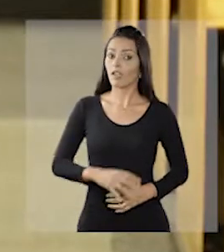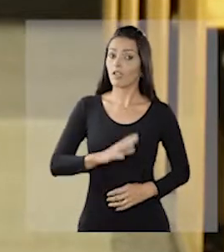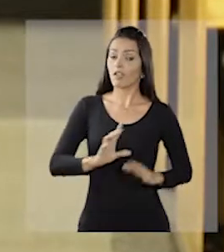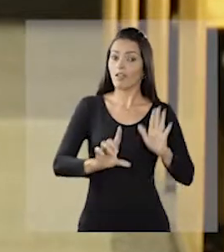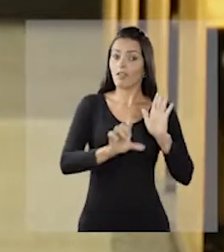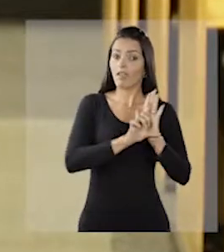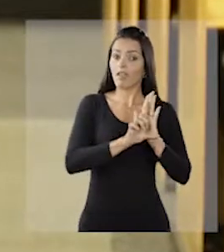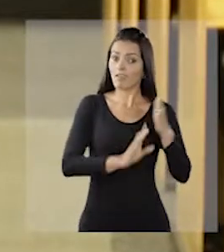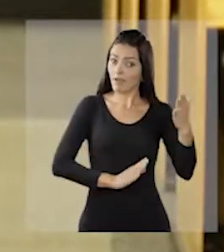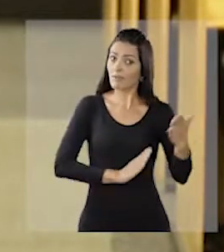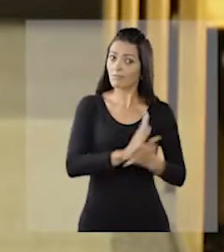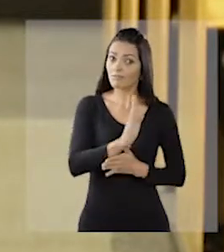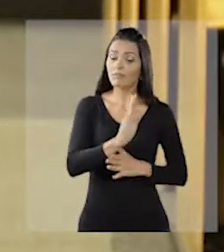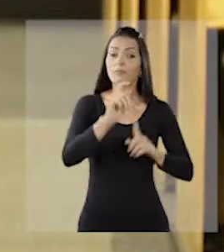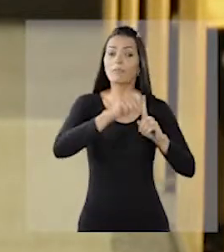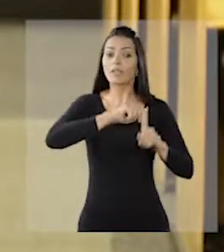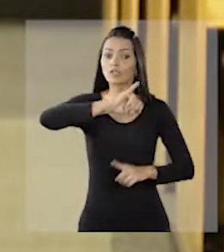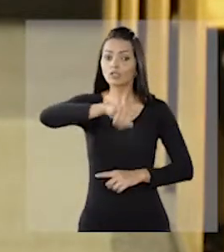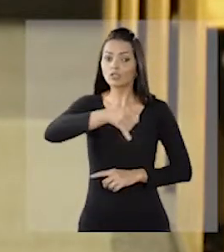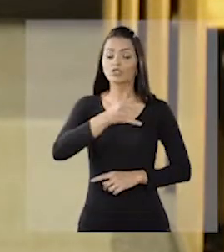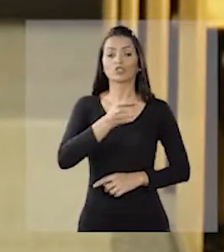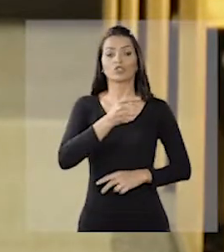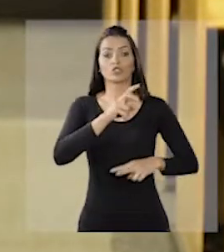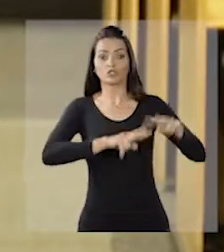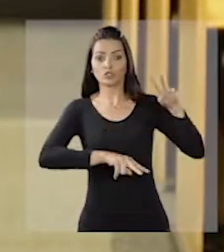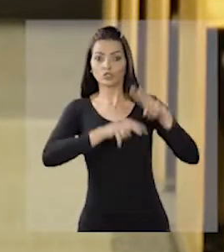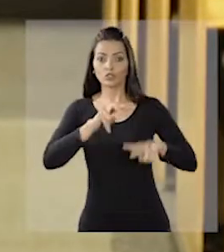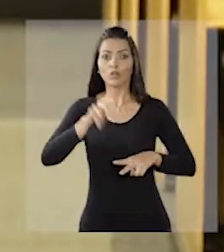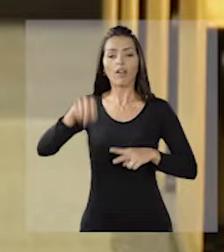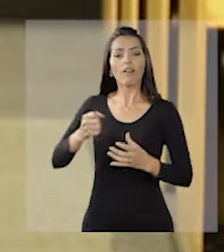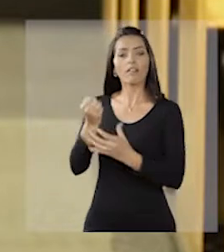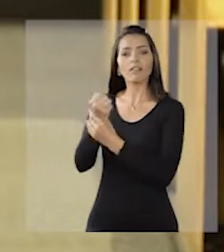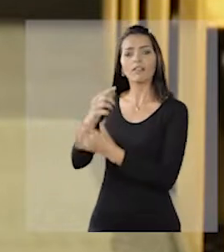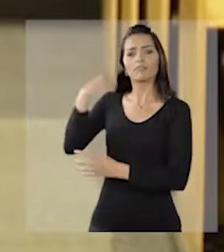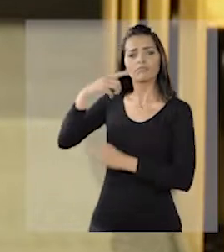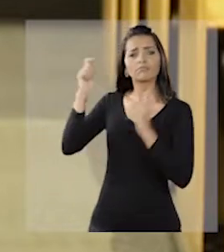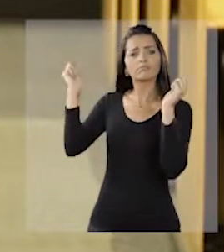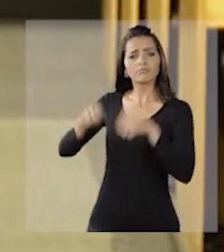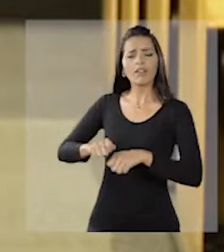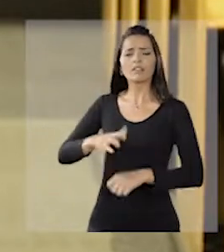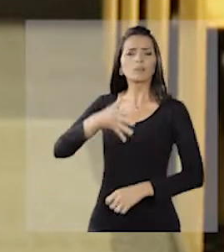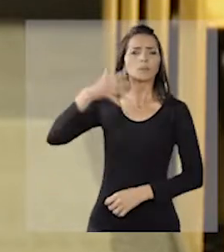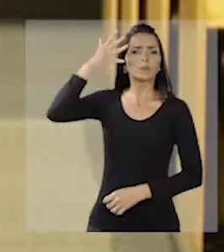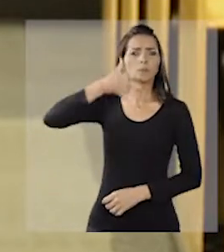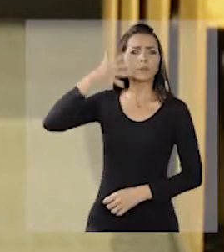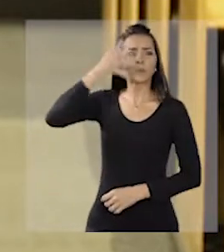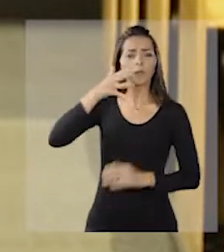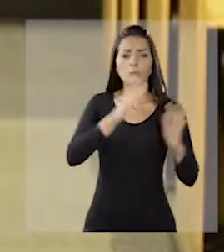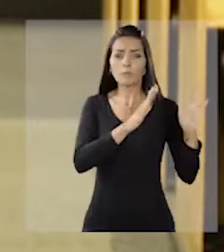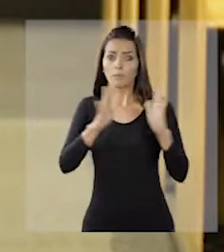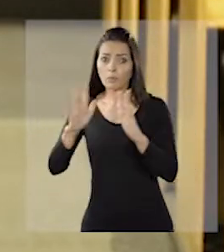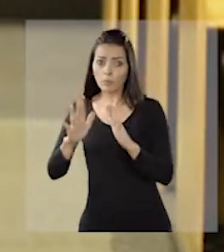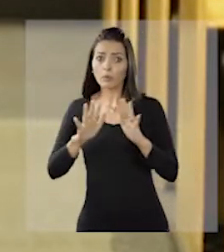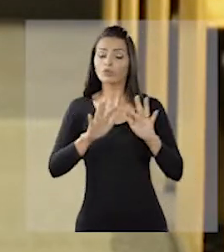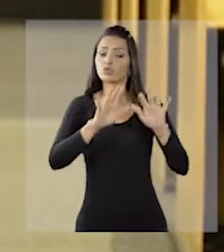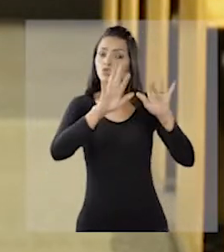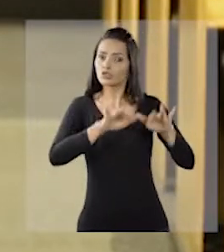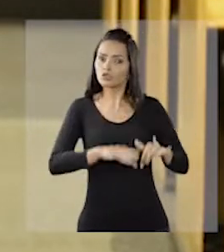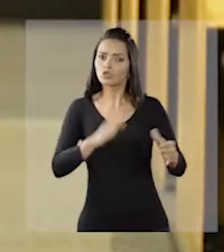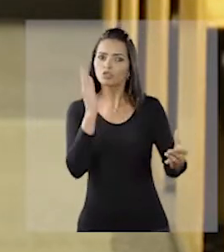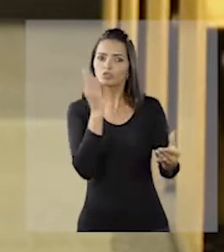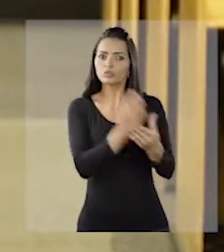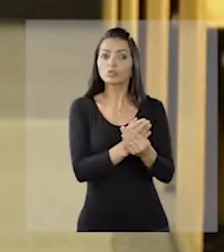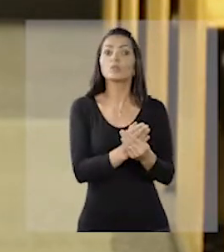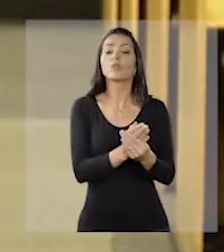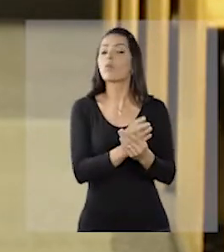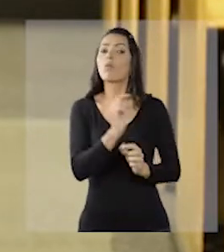vigor desde junho uma lei que assegura ao advogado a possibilidade de fazer sustentação oral no julgamento do mérito de